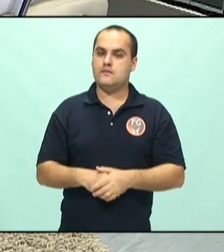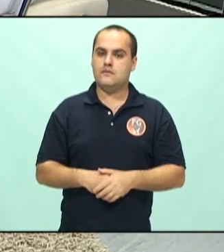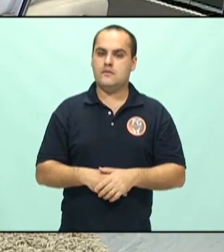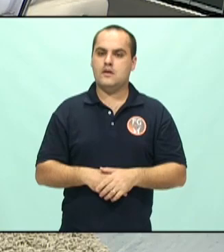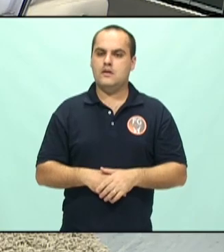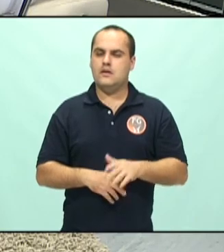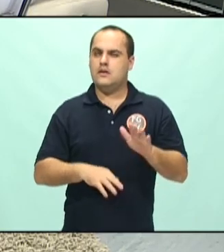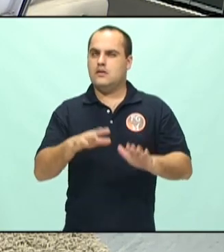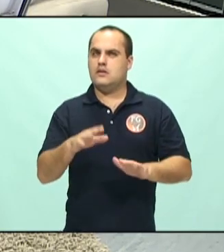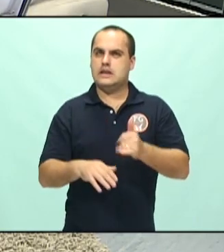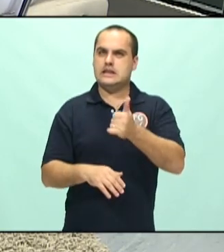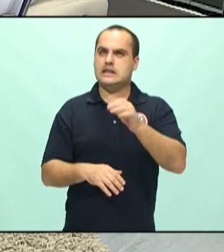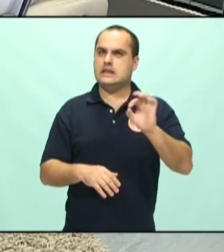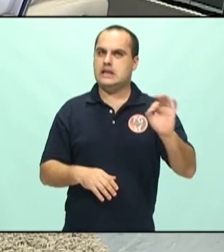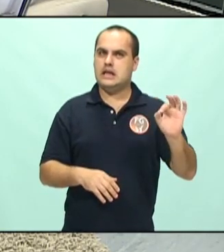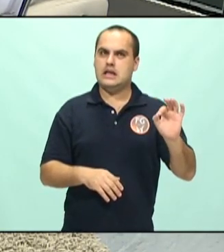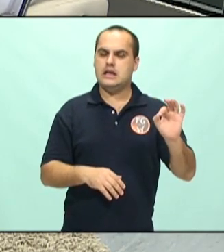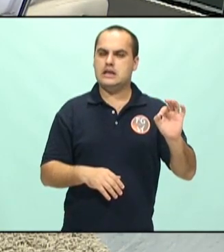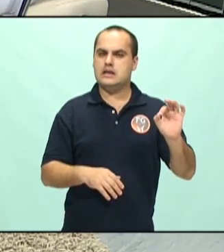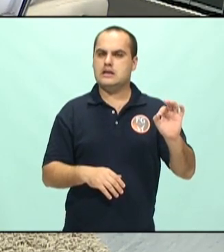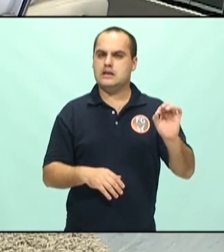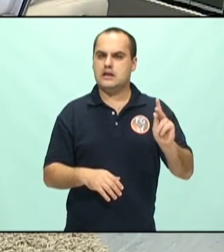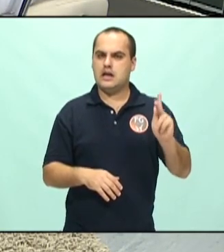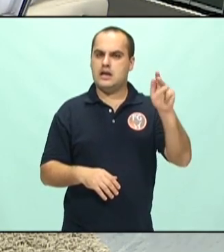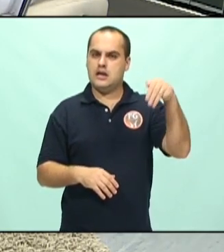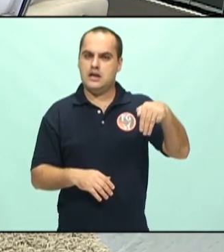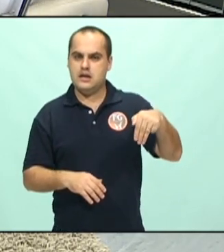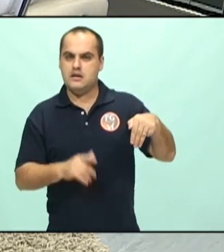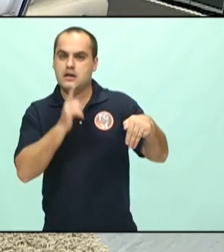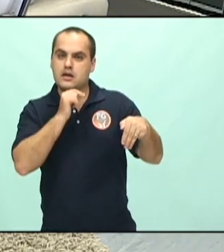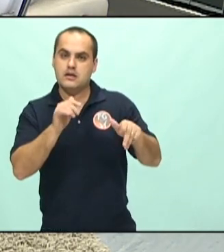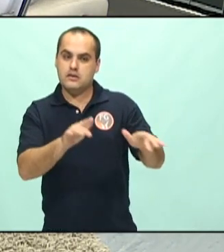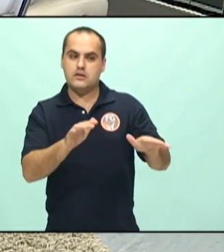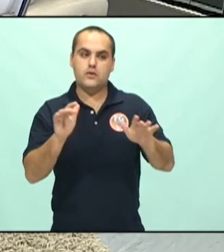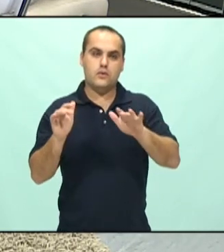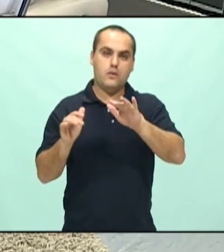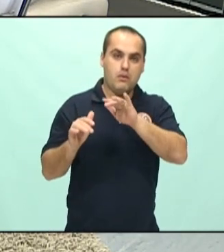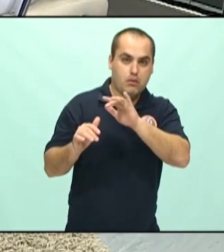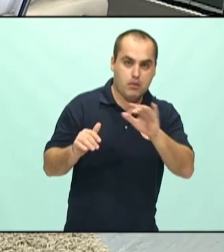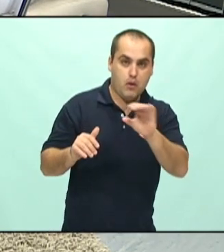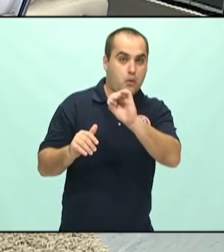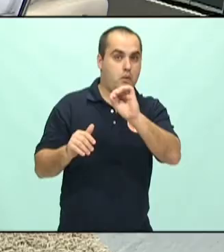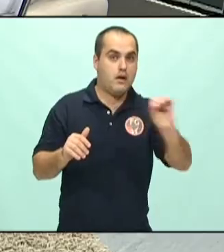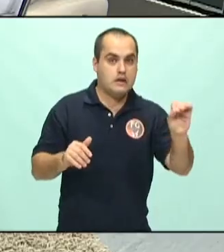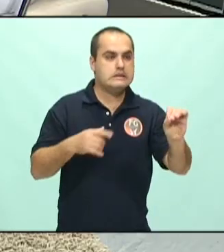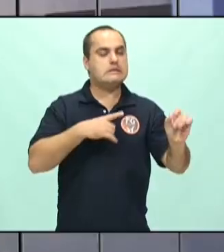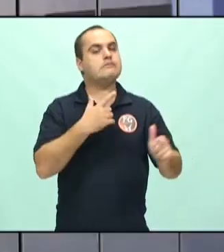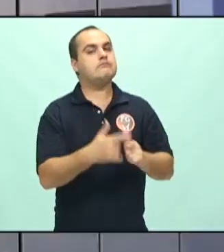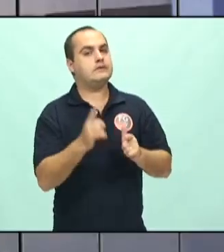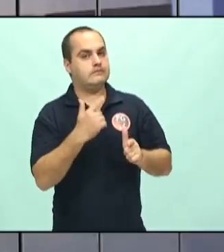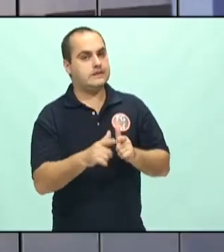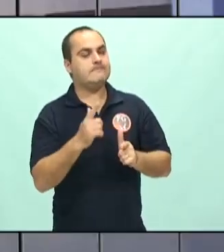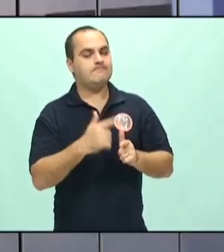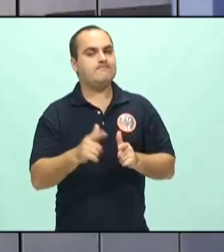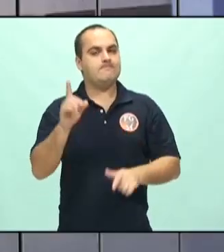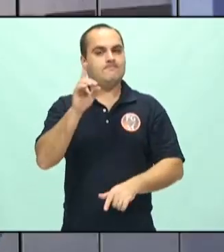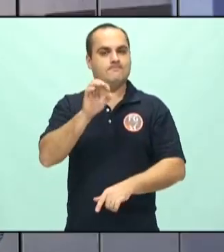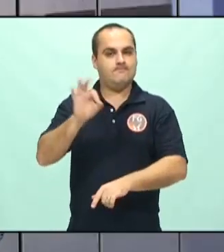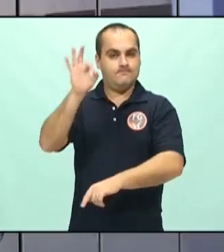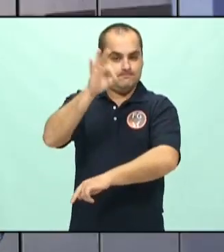cem quilômetros prado do mar pra dentro mais para oeste então ela já tem mais problema melhor né ea